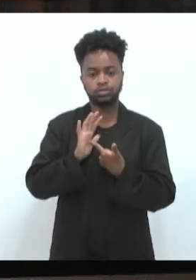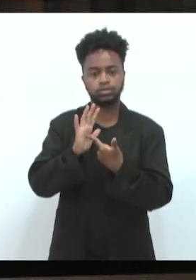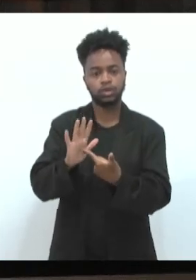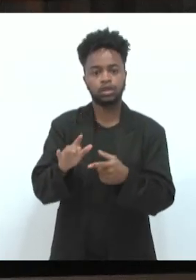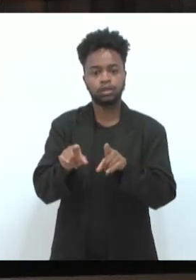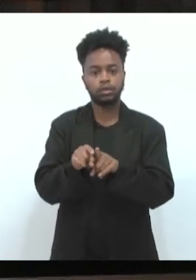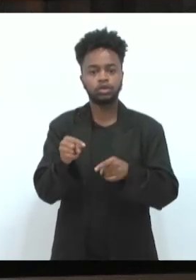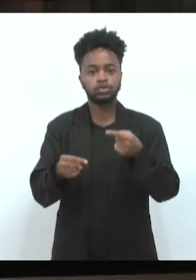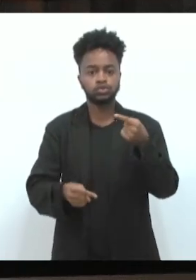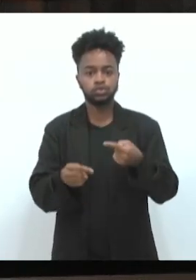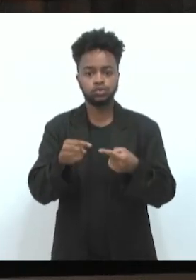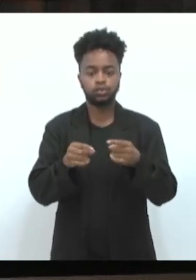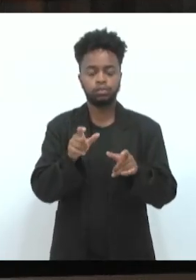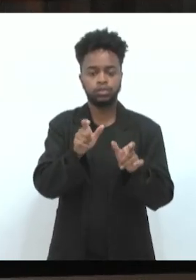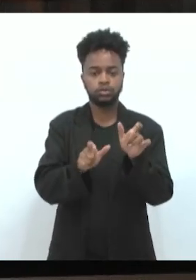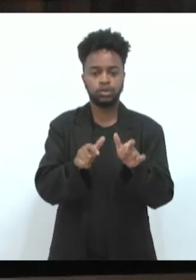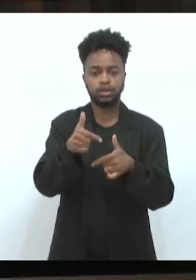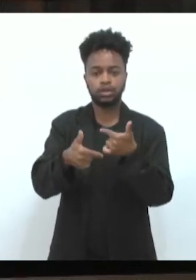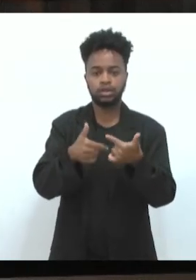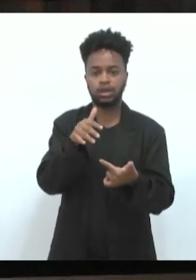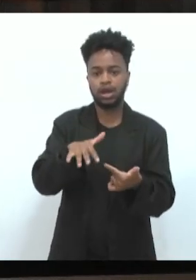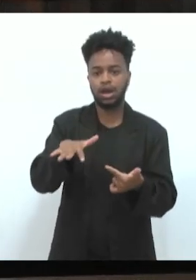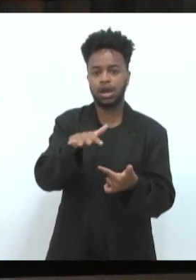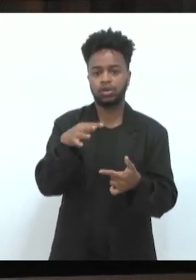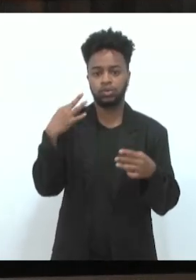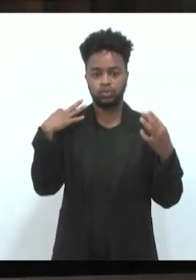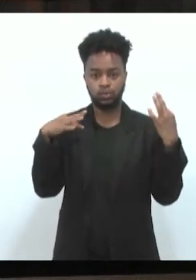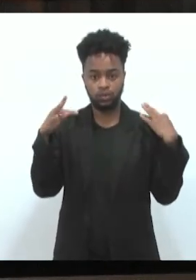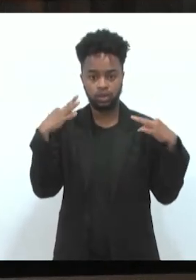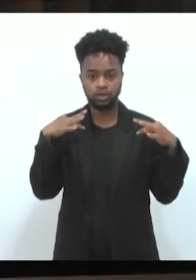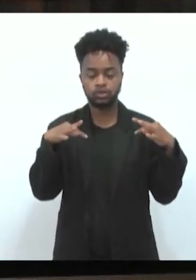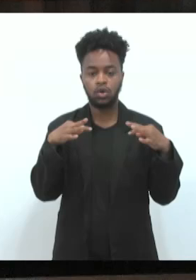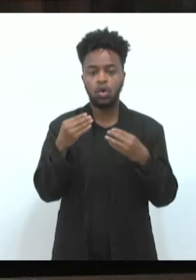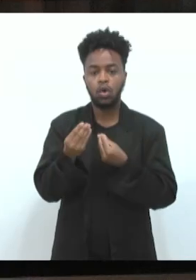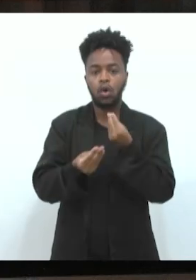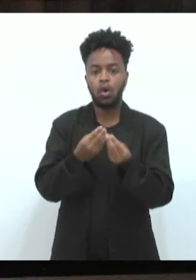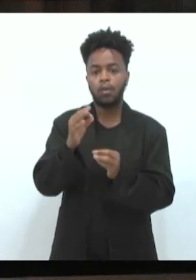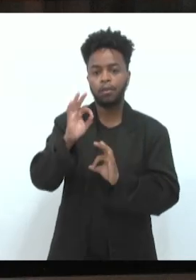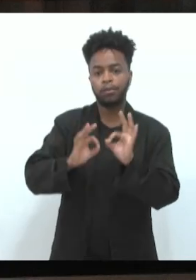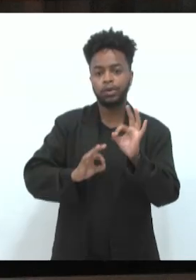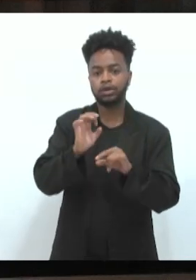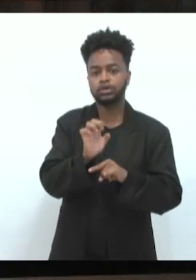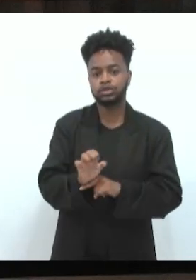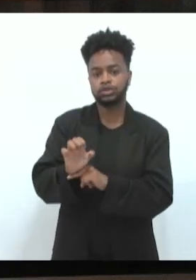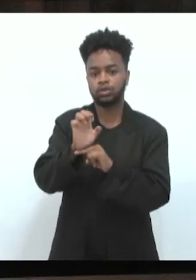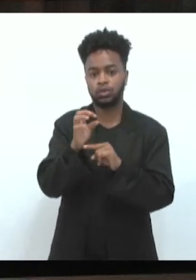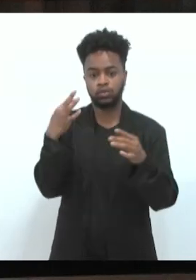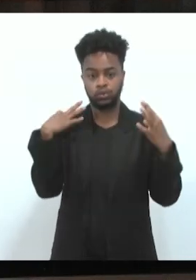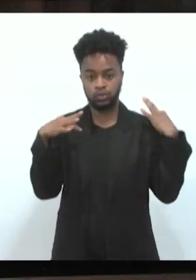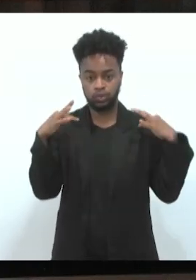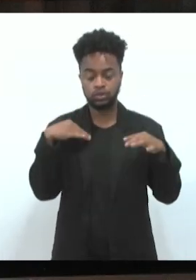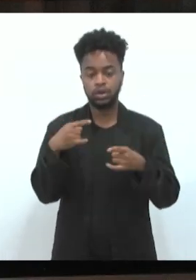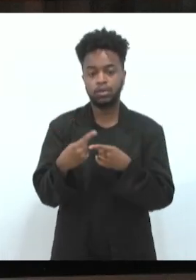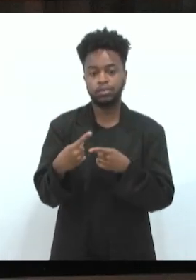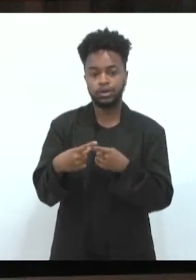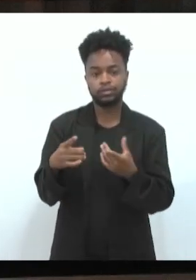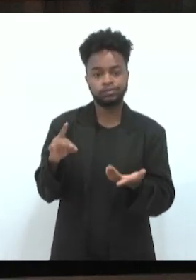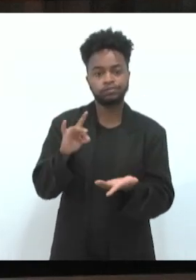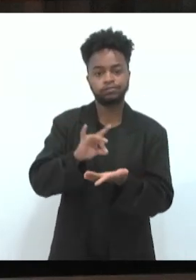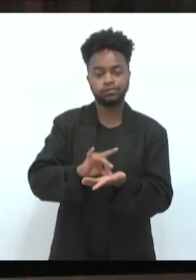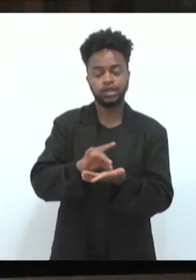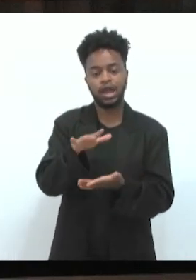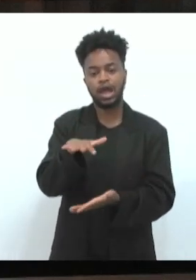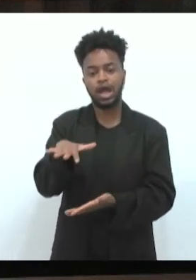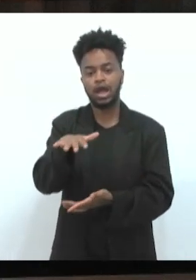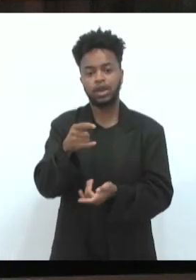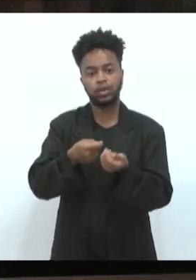com os operadores de turismo, com o trade de turismo, o Plano Estadual de Turismo, que é um eixo